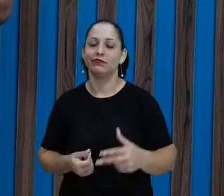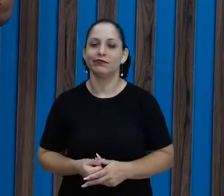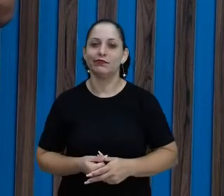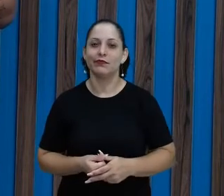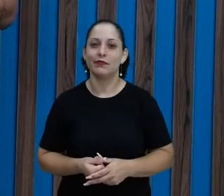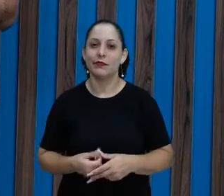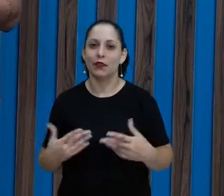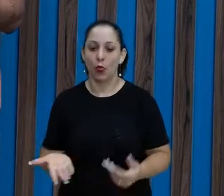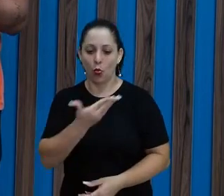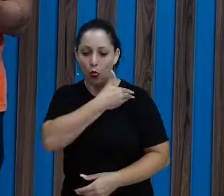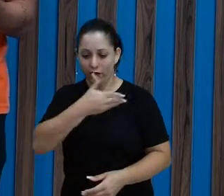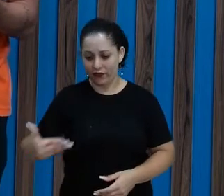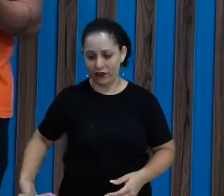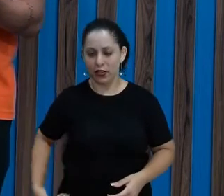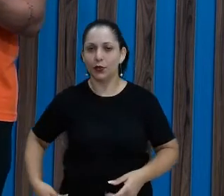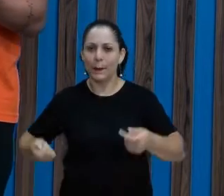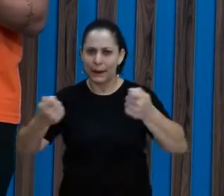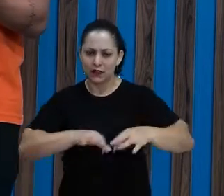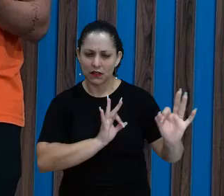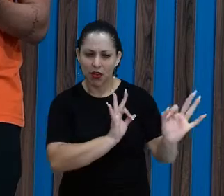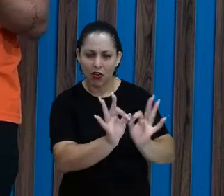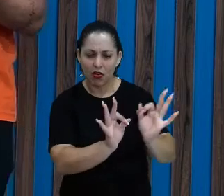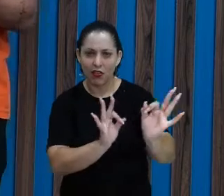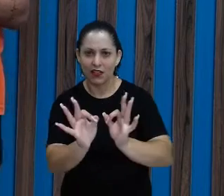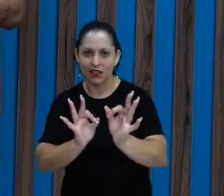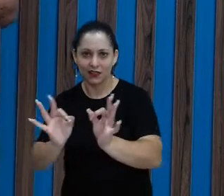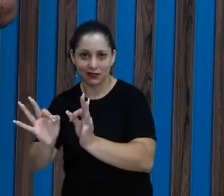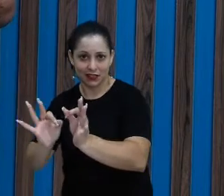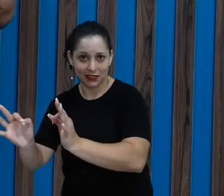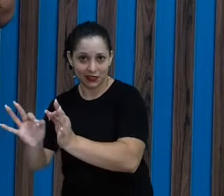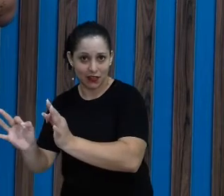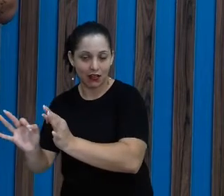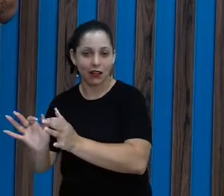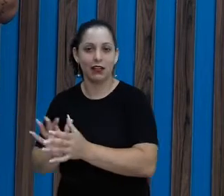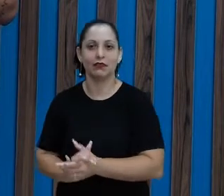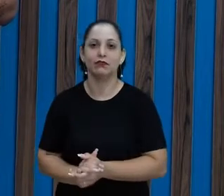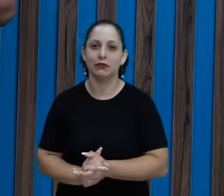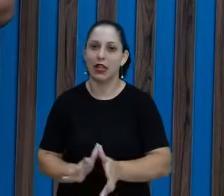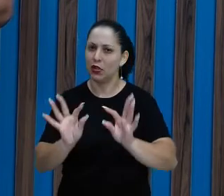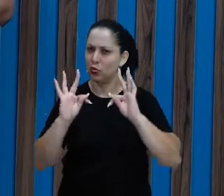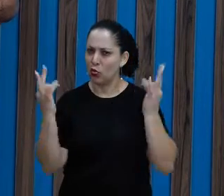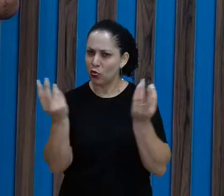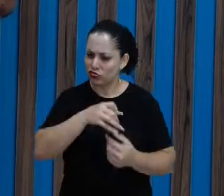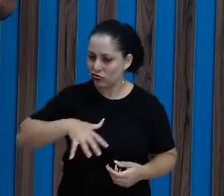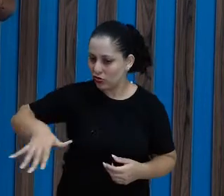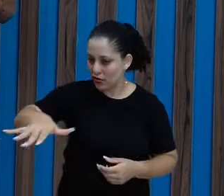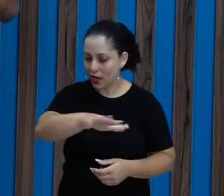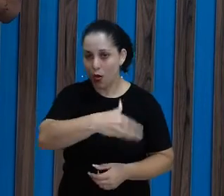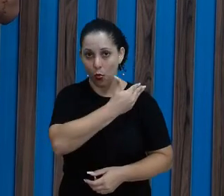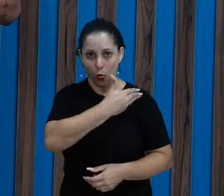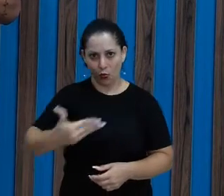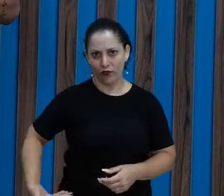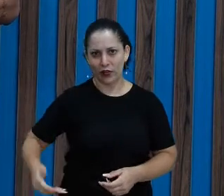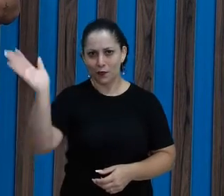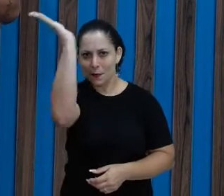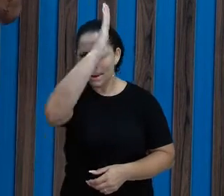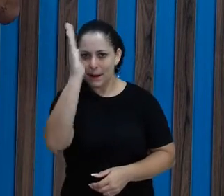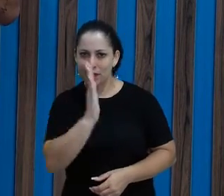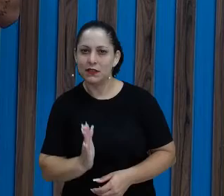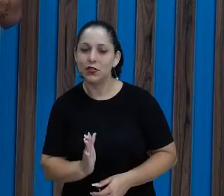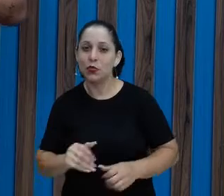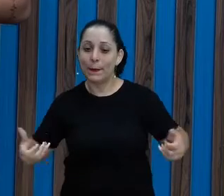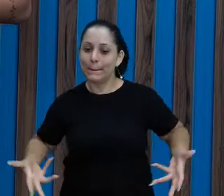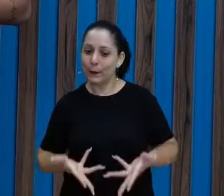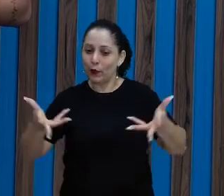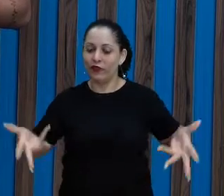o governo ele precisa ali organizar, e aí quando eu digo governo, em todas as esferas, para fazer com que as escolas tenham